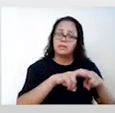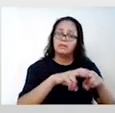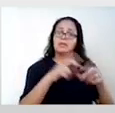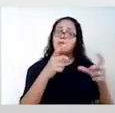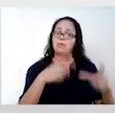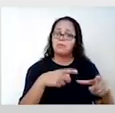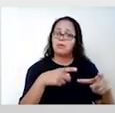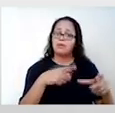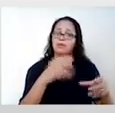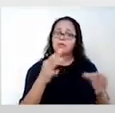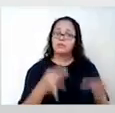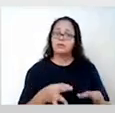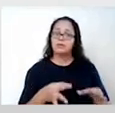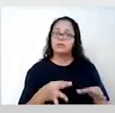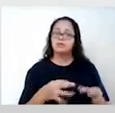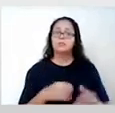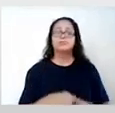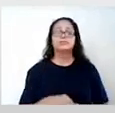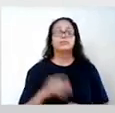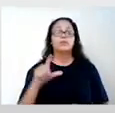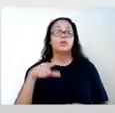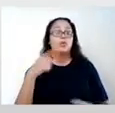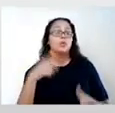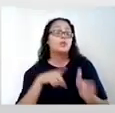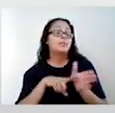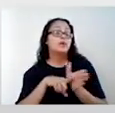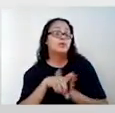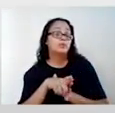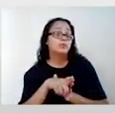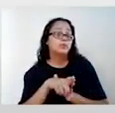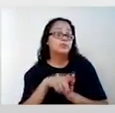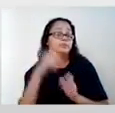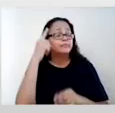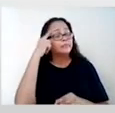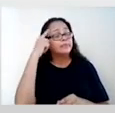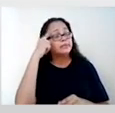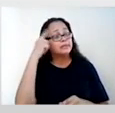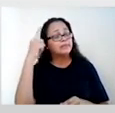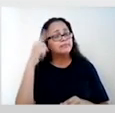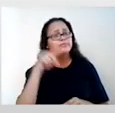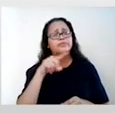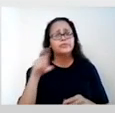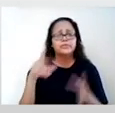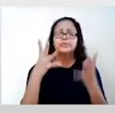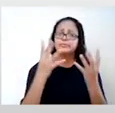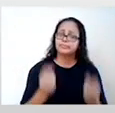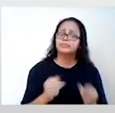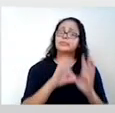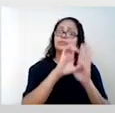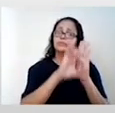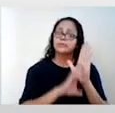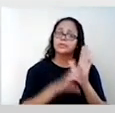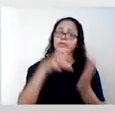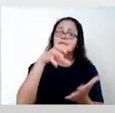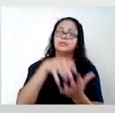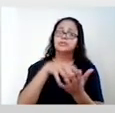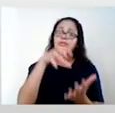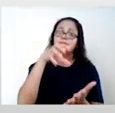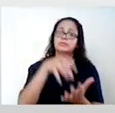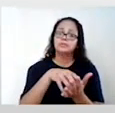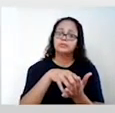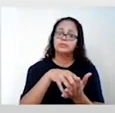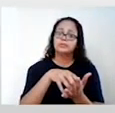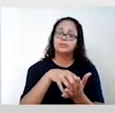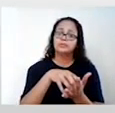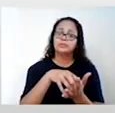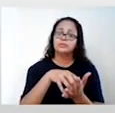acha? Né? Em seguida, outra pergunta para vocês pensarem. Você considera que o Estatuto do Idoso tem, de fato, impedido que